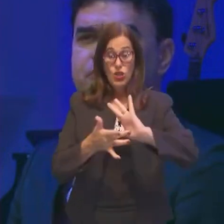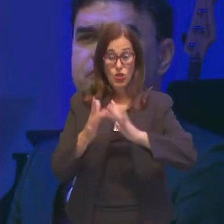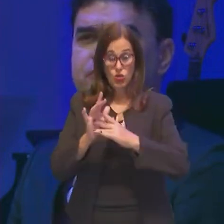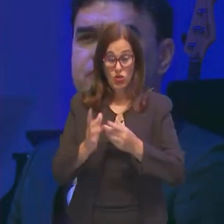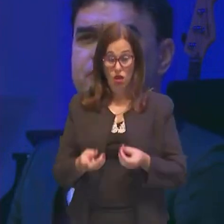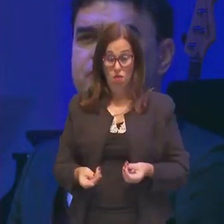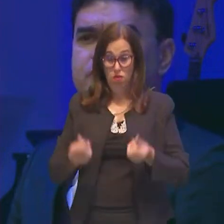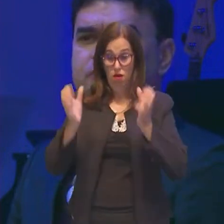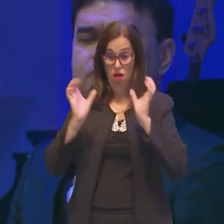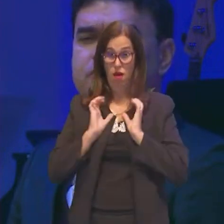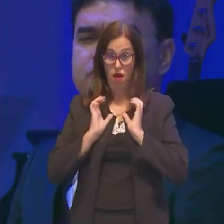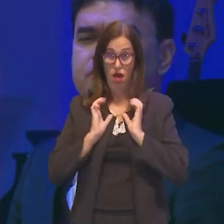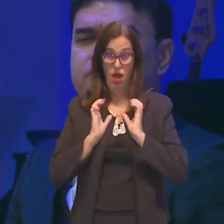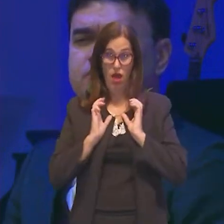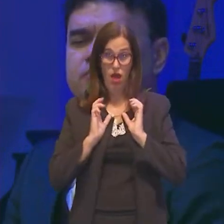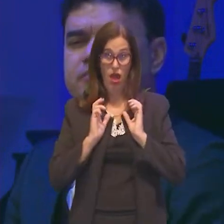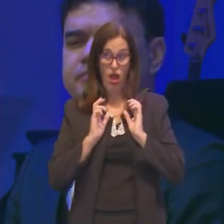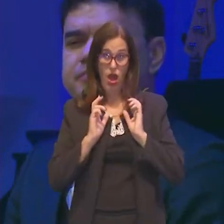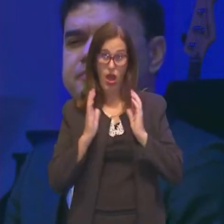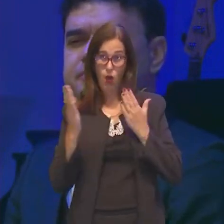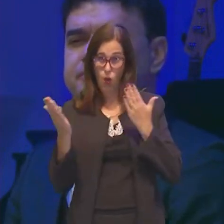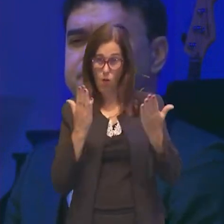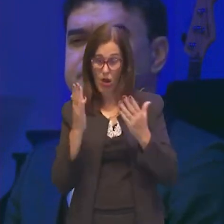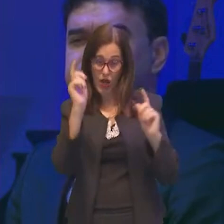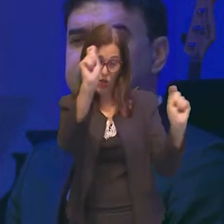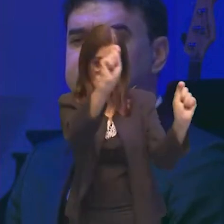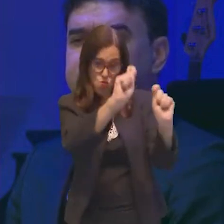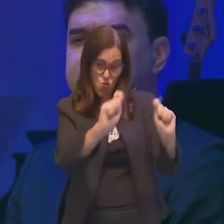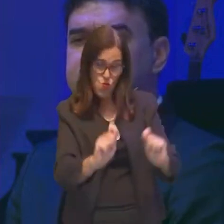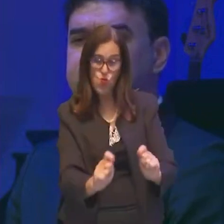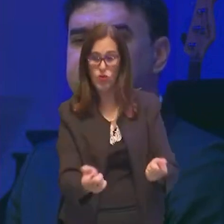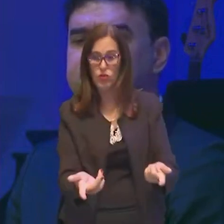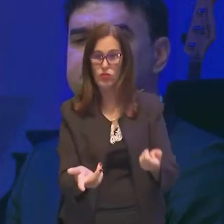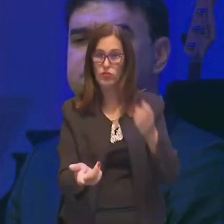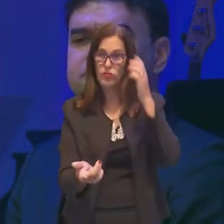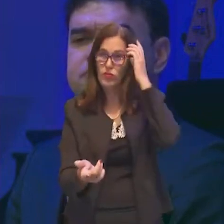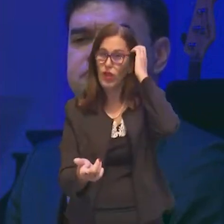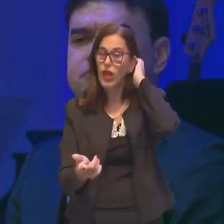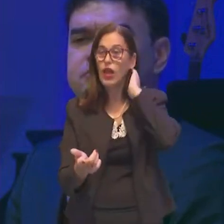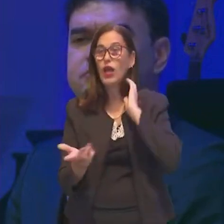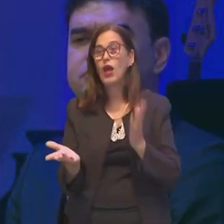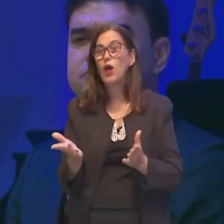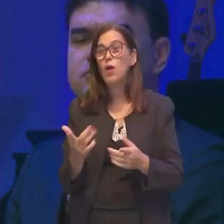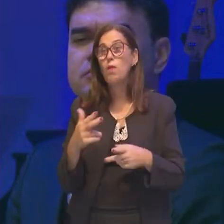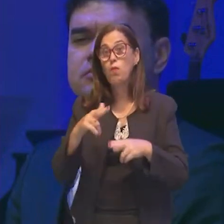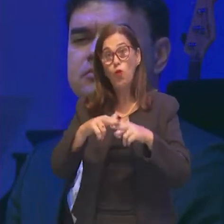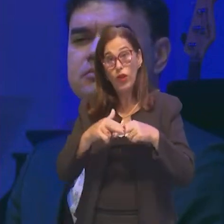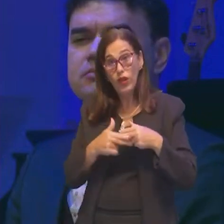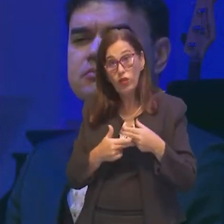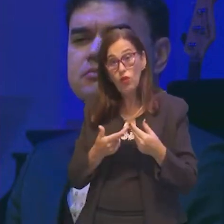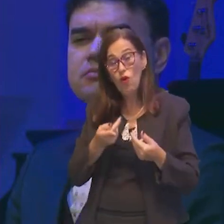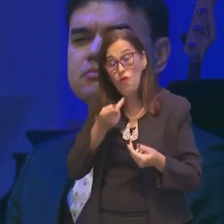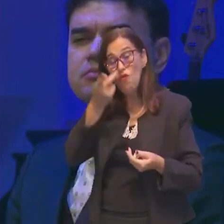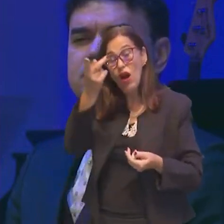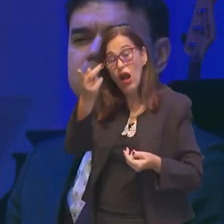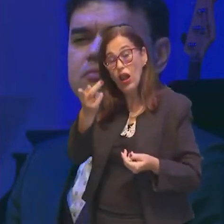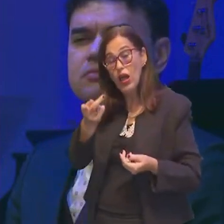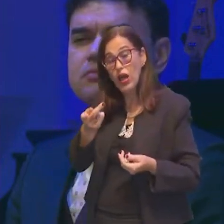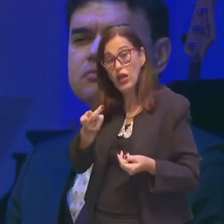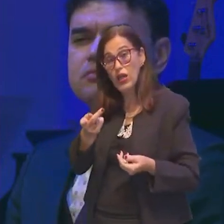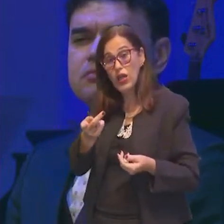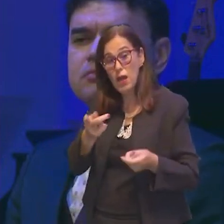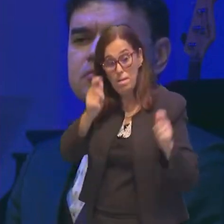riquezas são uma entidade e não uma coisa. Por isso chama as riquezas de mamon e não de